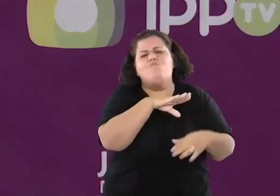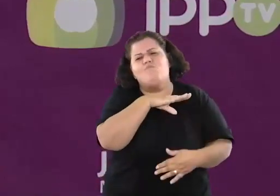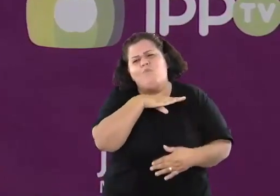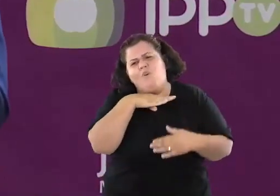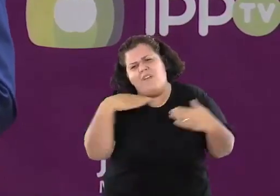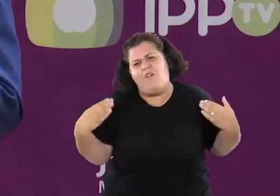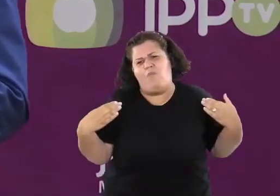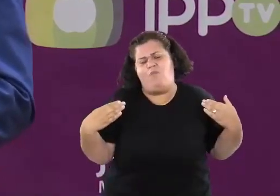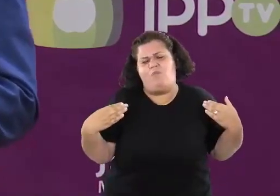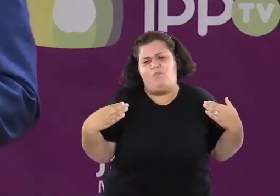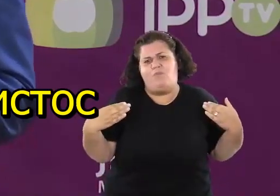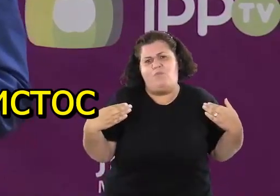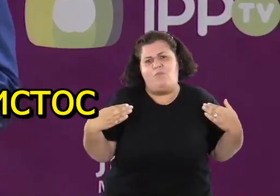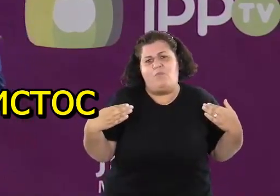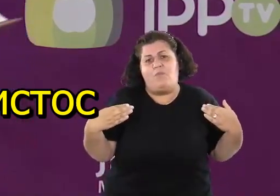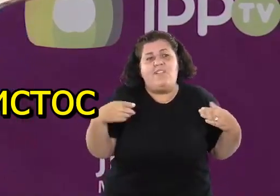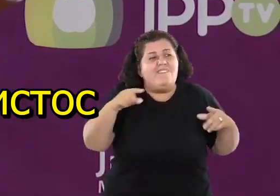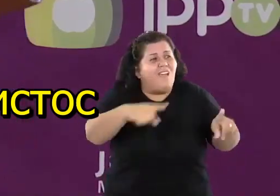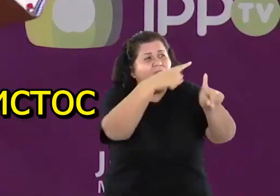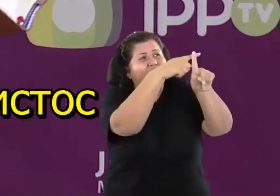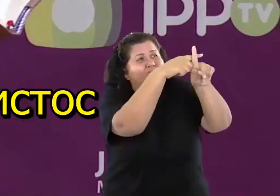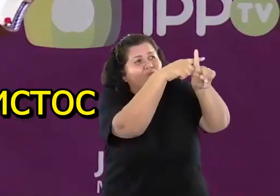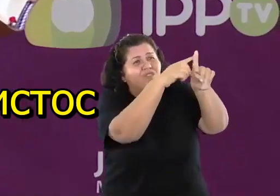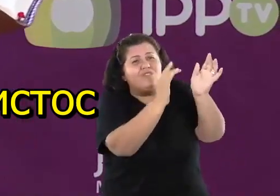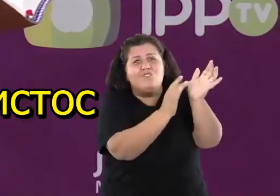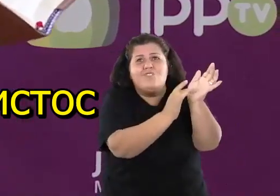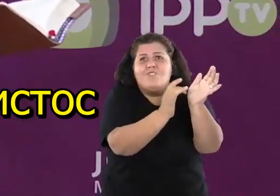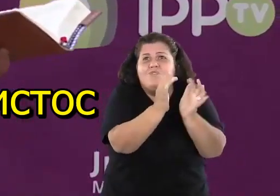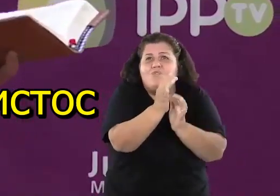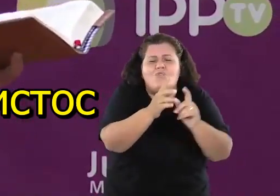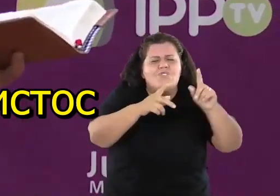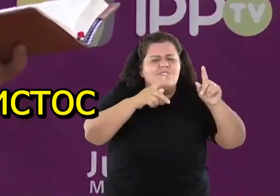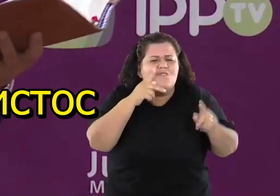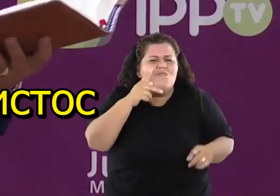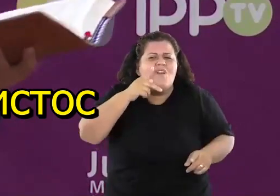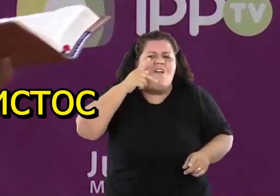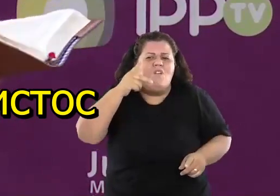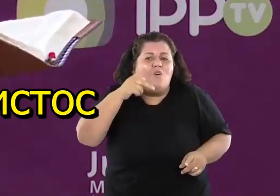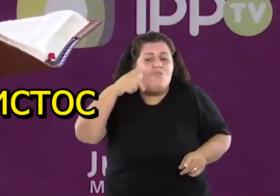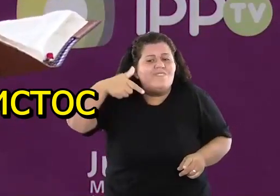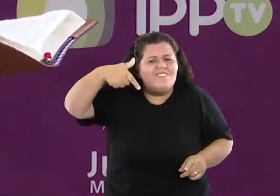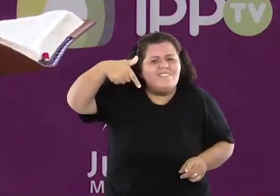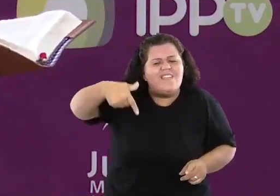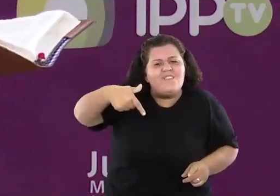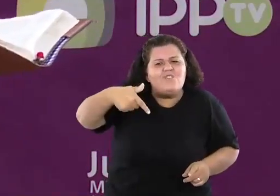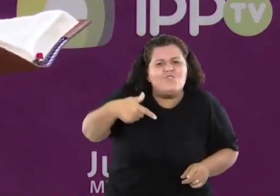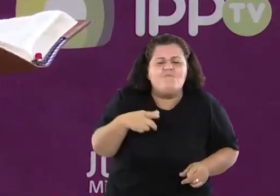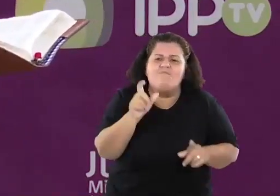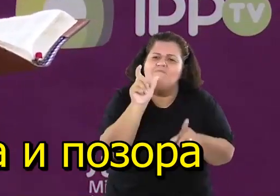morreu. Na cruz, o Senhor Jesus Cristo proferiu 7 palavras,